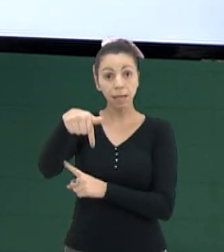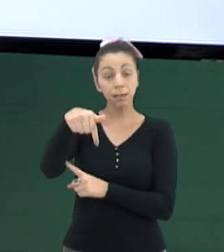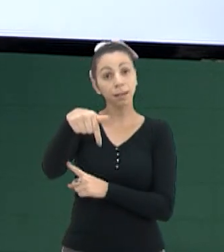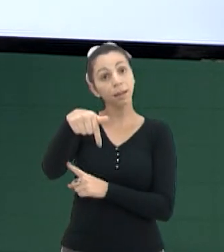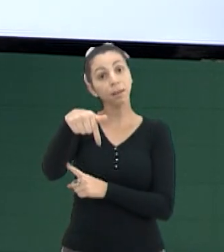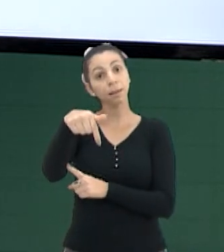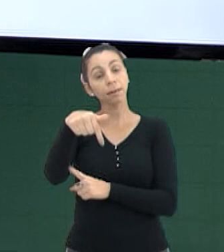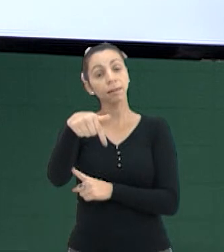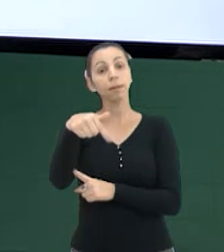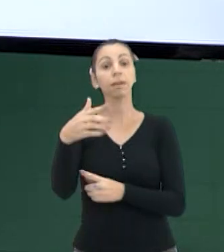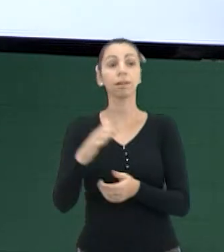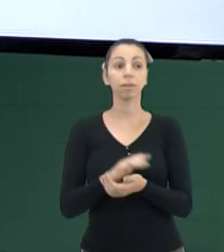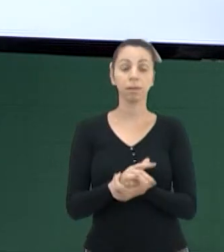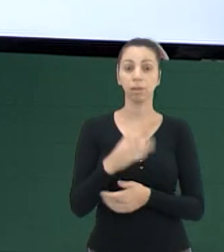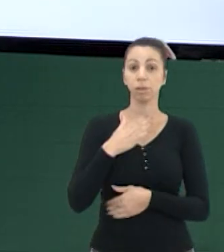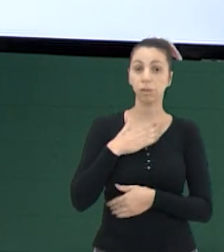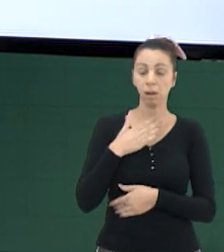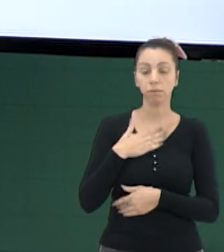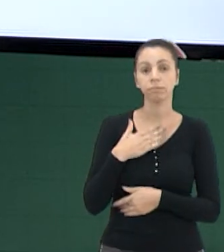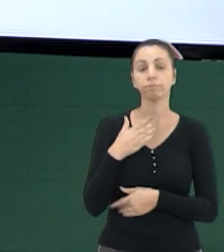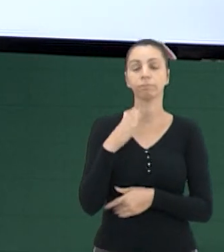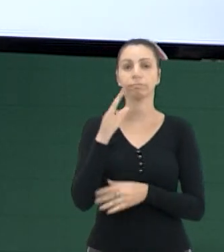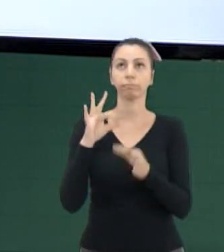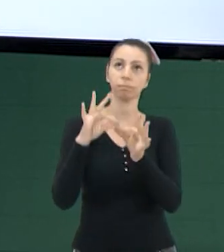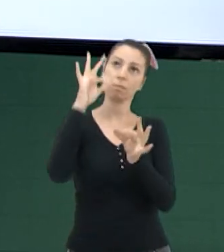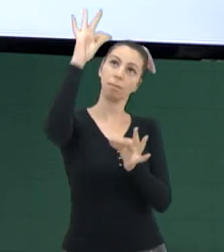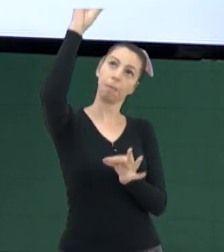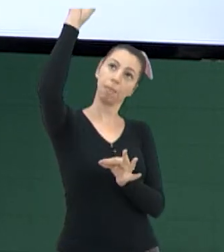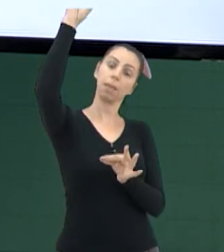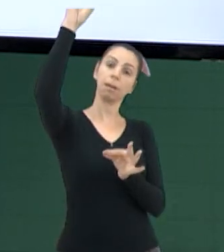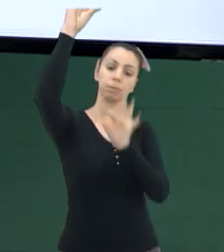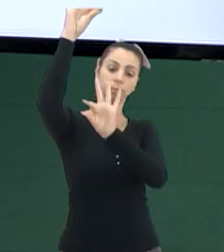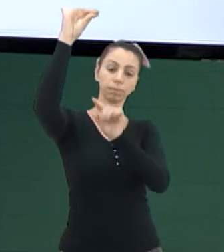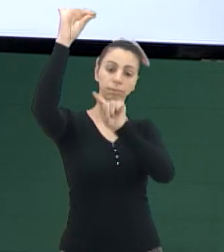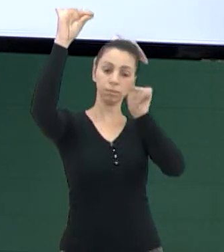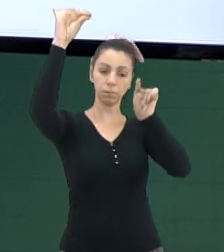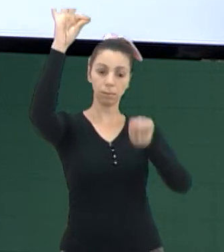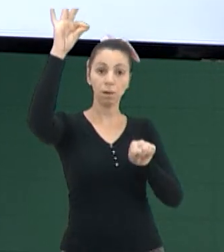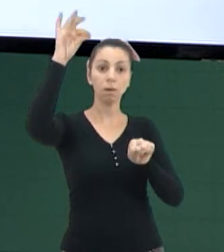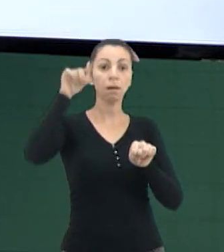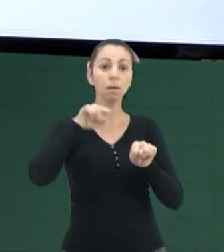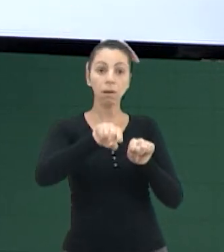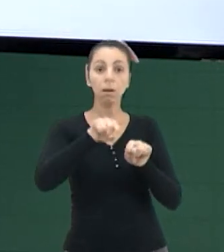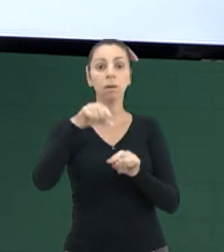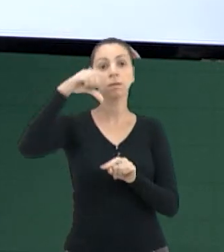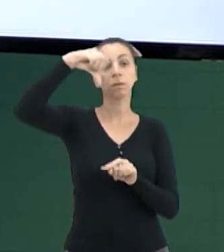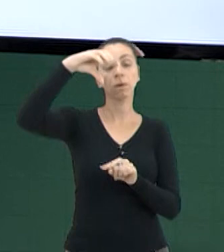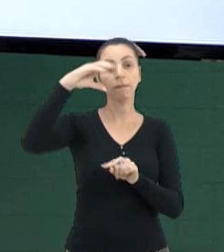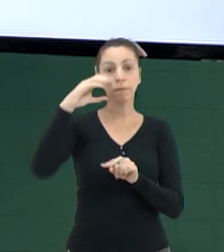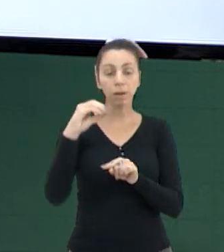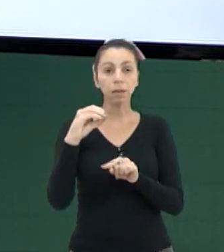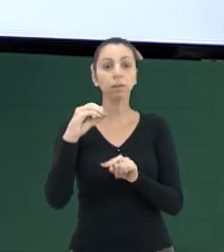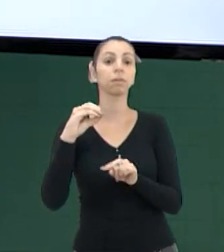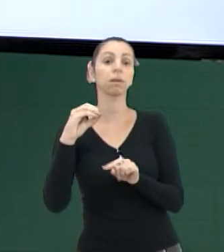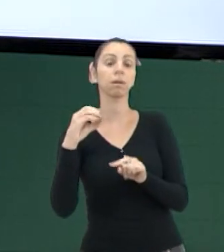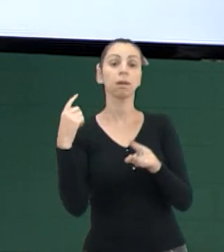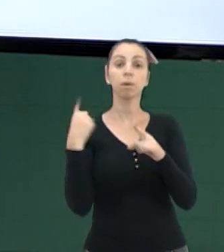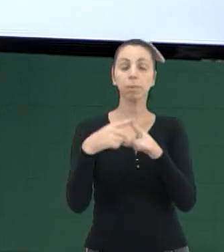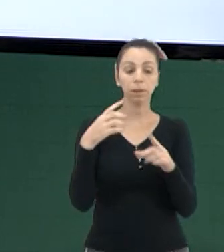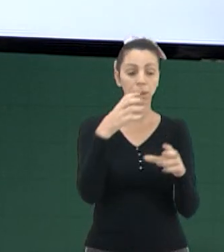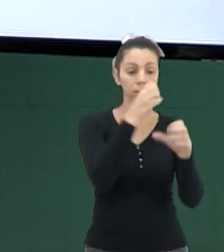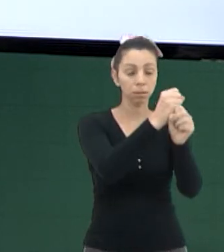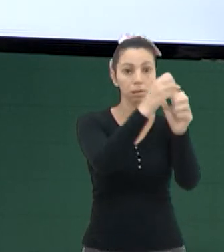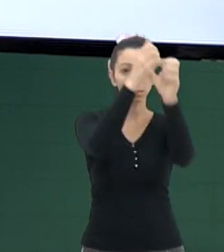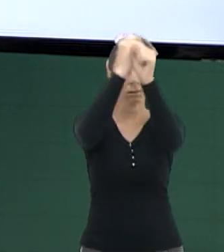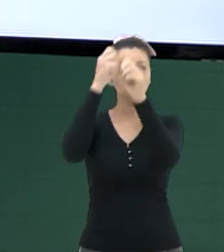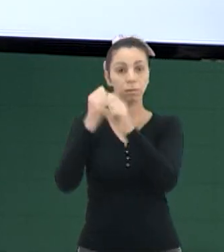triângulo, eu já sei que a mediana vai fazer um ângulo de 90 graus, porque ela vai coincidir com a altura, eu já sei que a soma dos ângulos